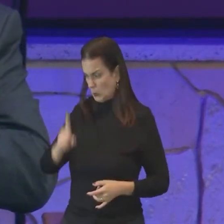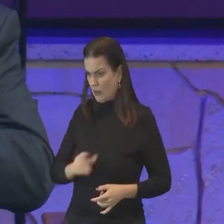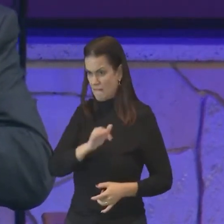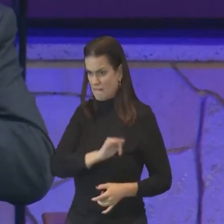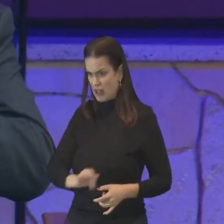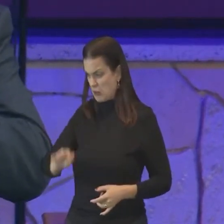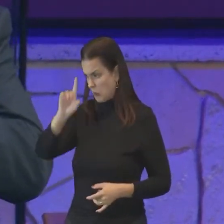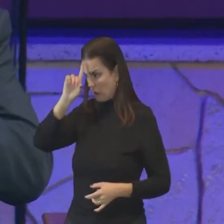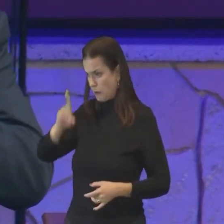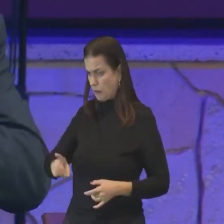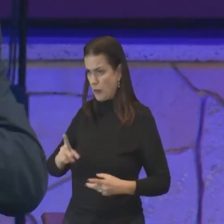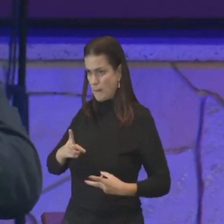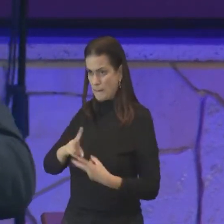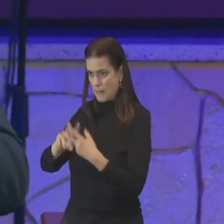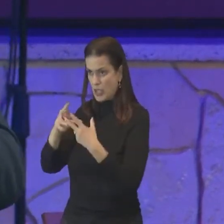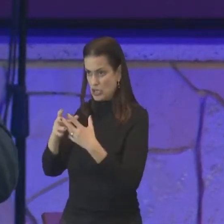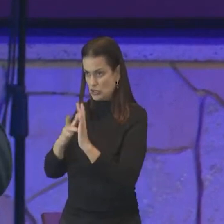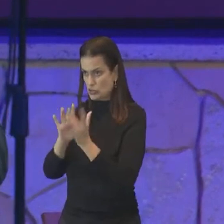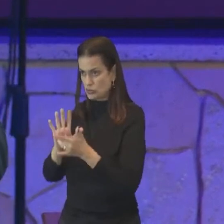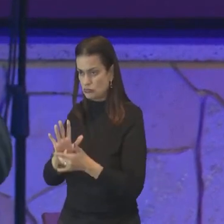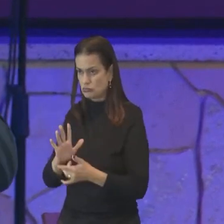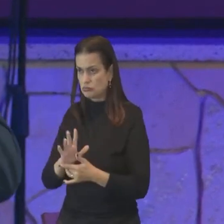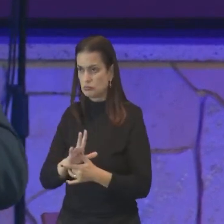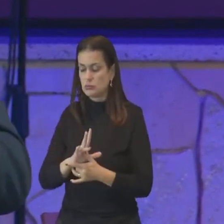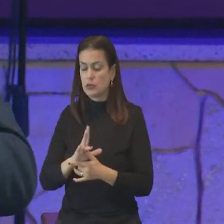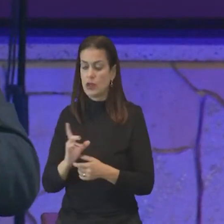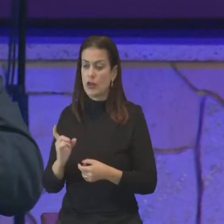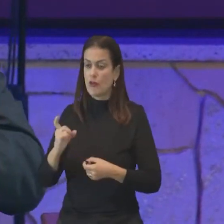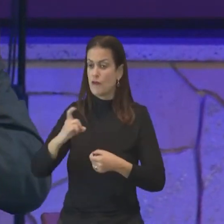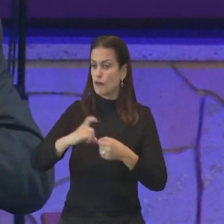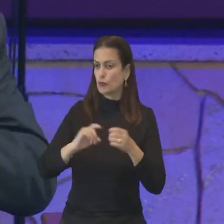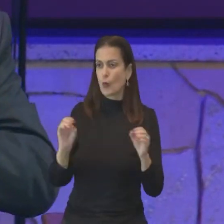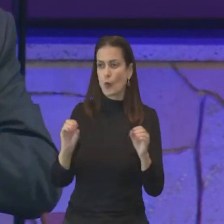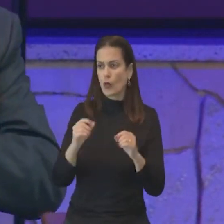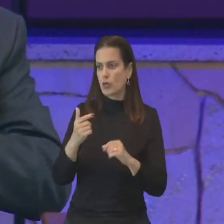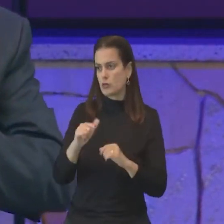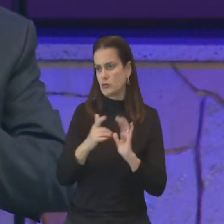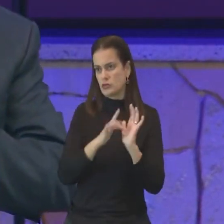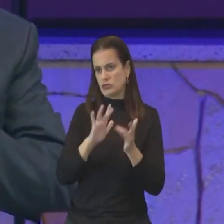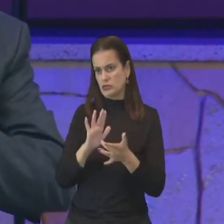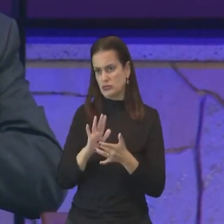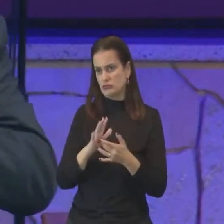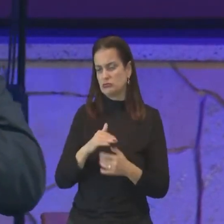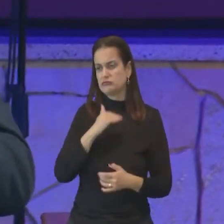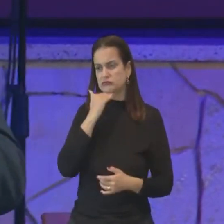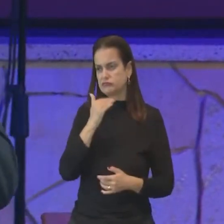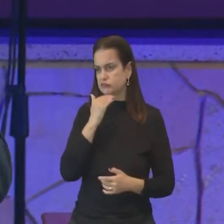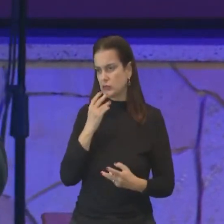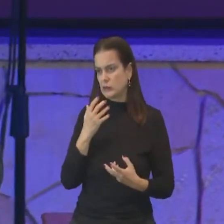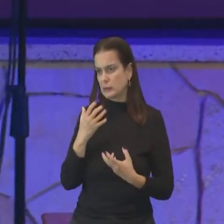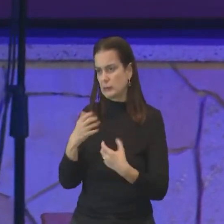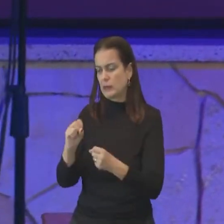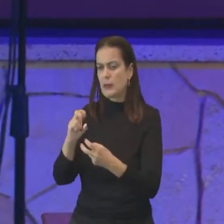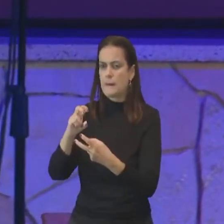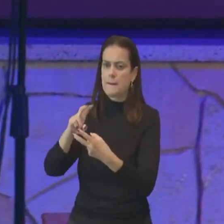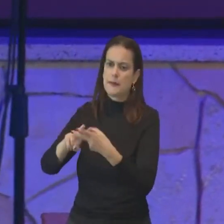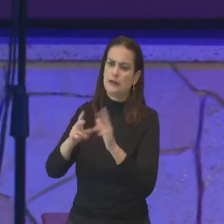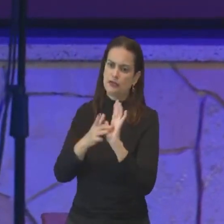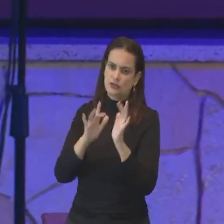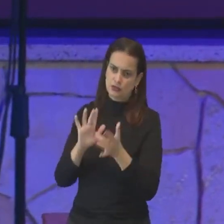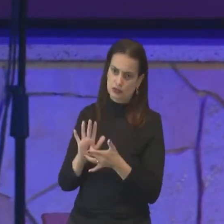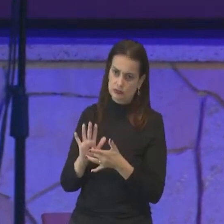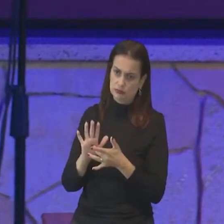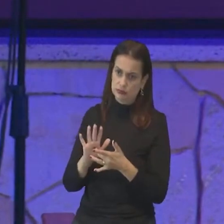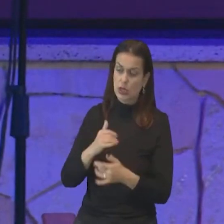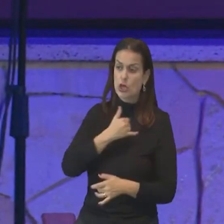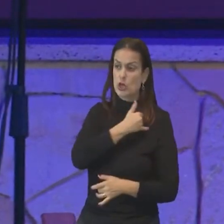fariseus, retornaram sem Jesus. Eles não conseguiram prender a Jesus. E